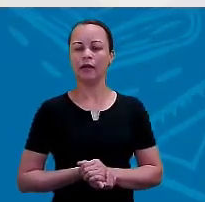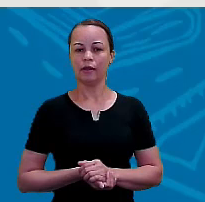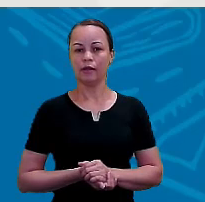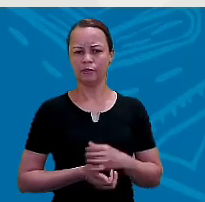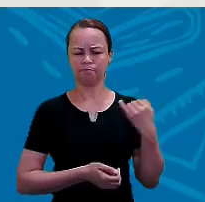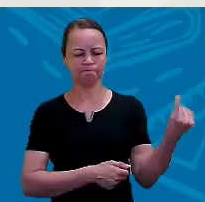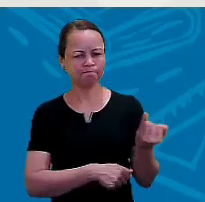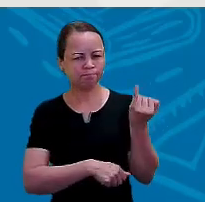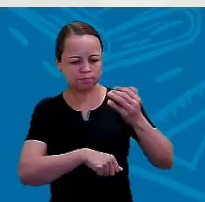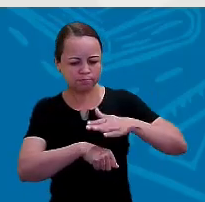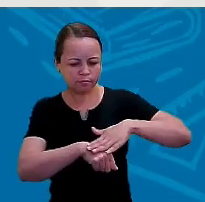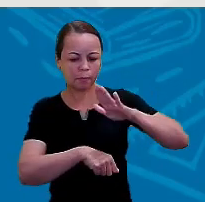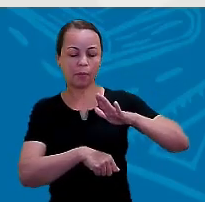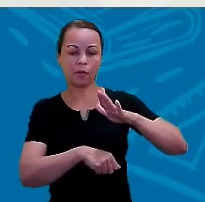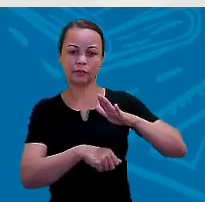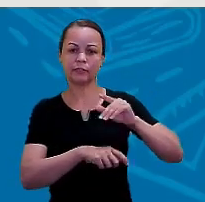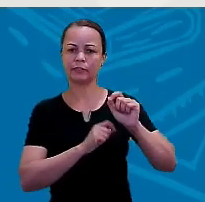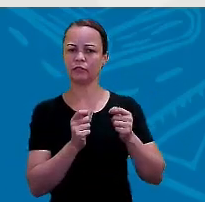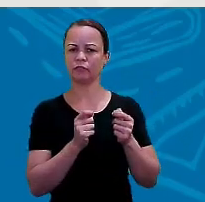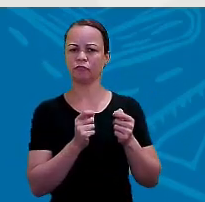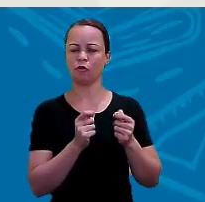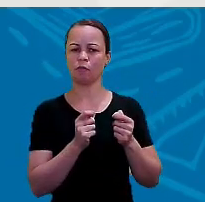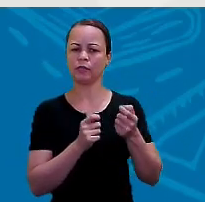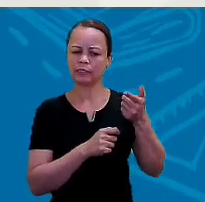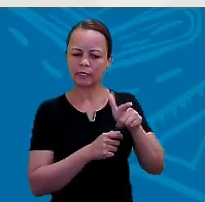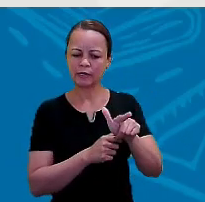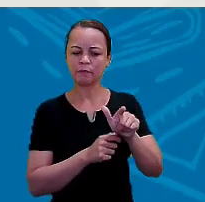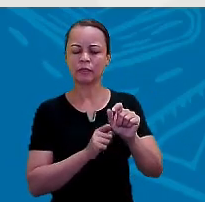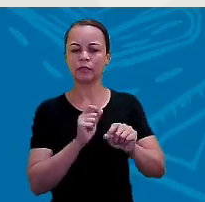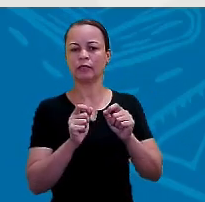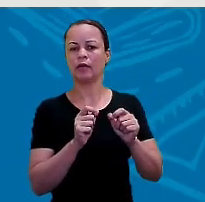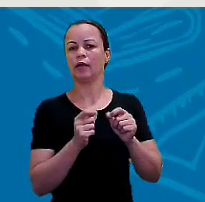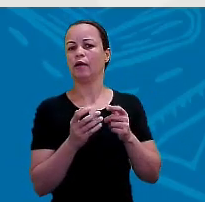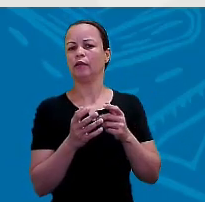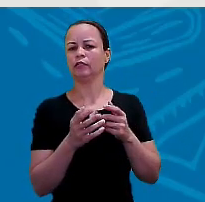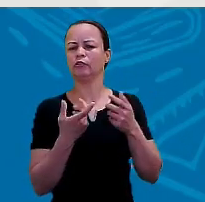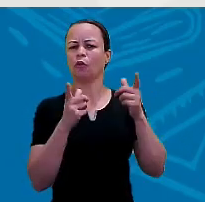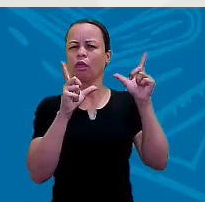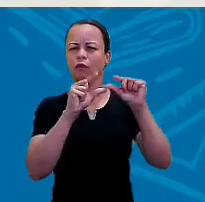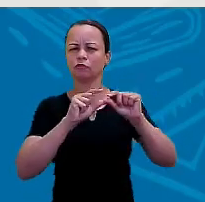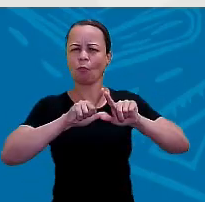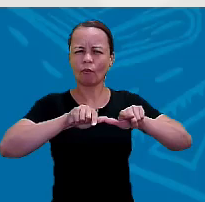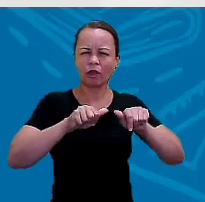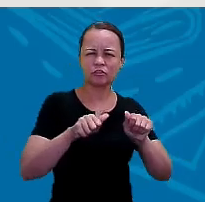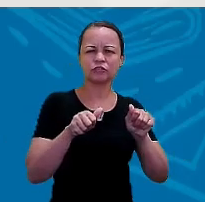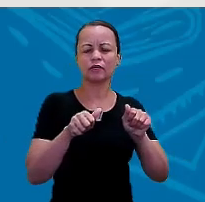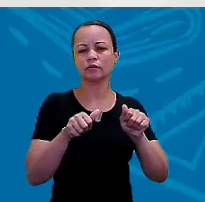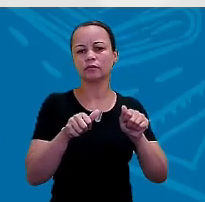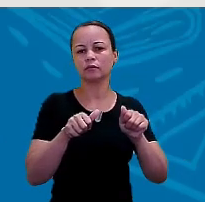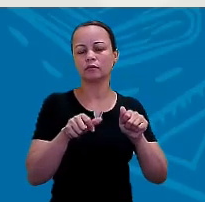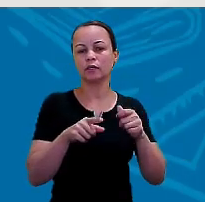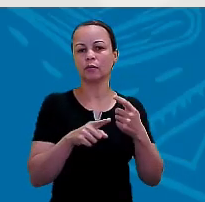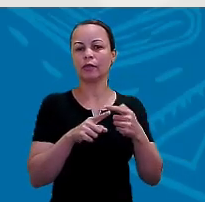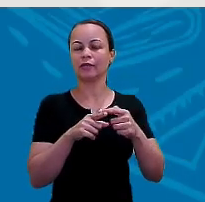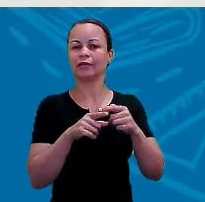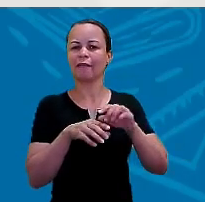difundido, até de uma forma, repito, apequenadora, esvaziante, que às vezes querem